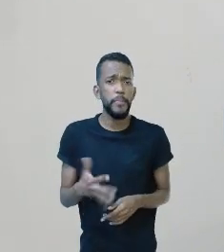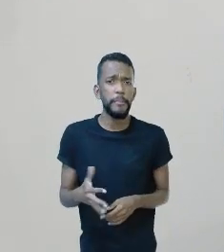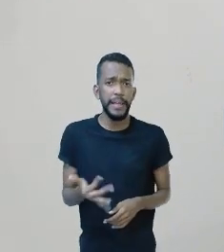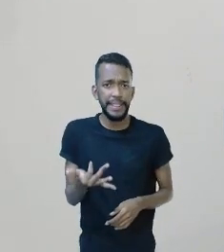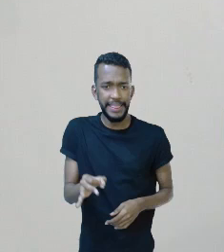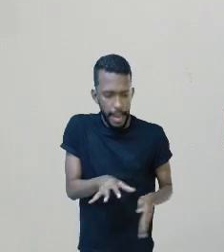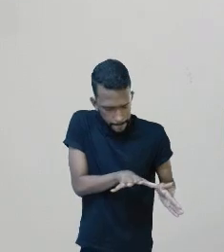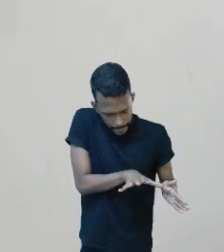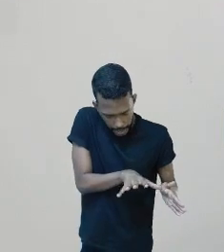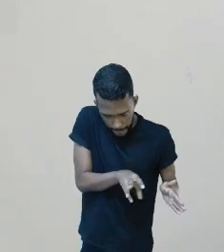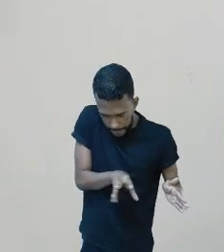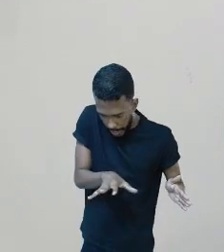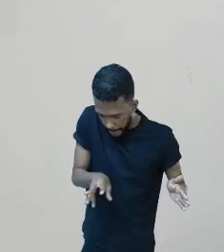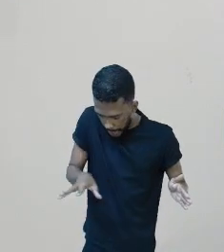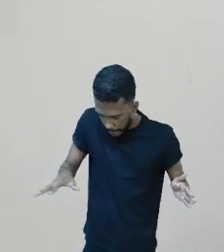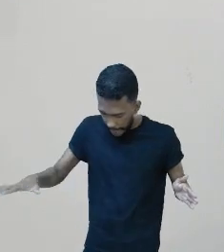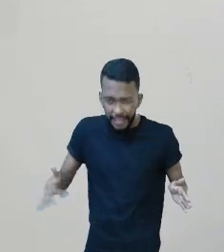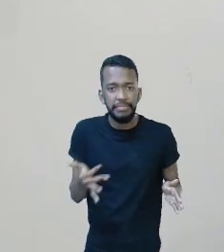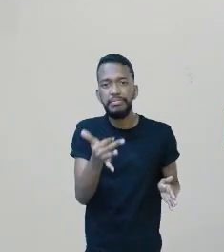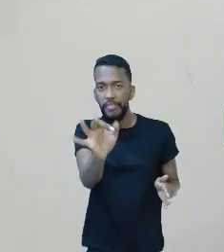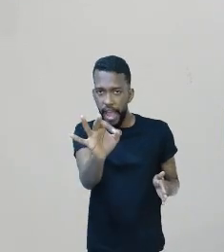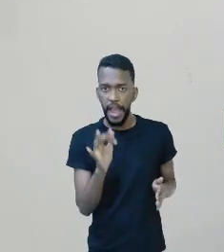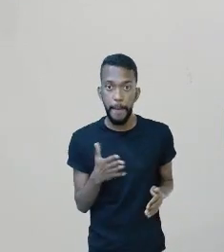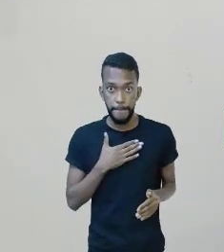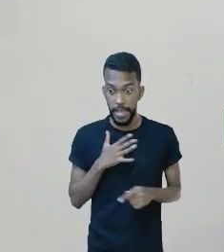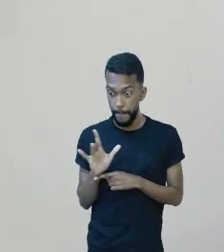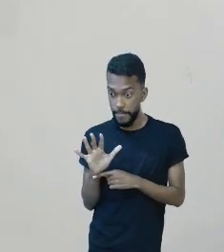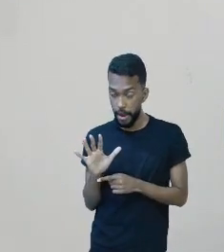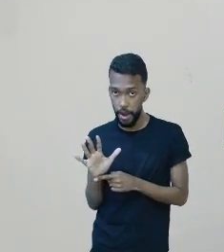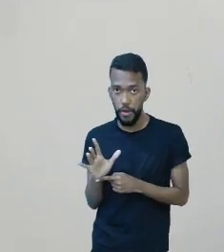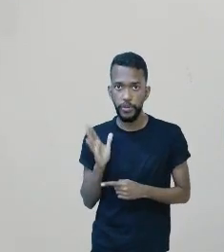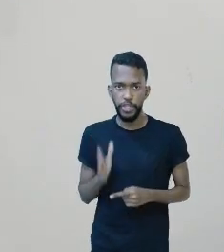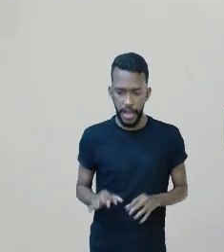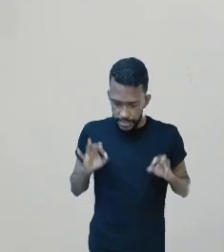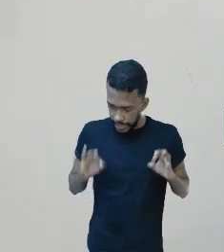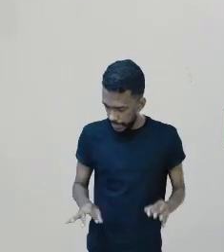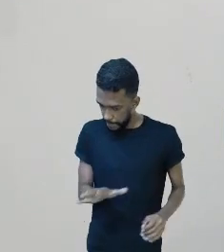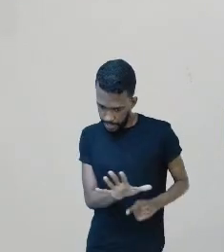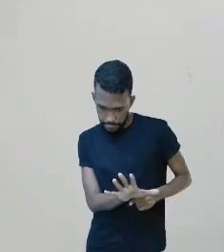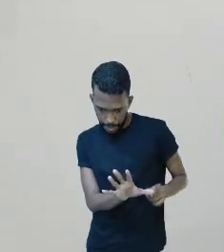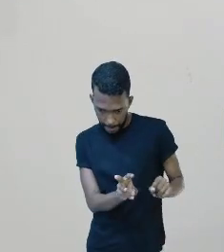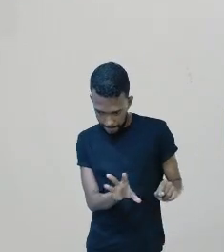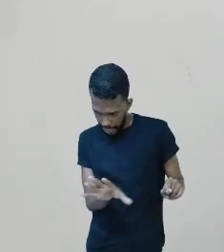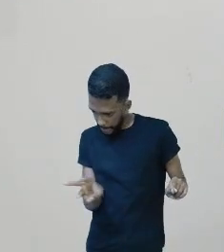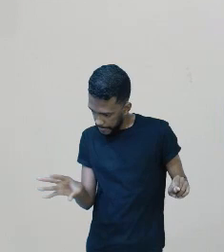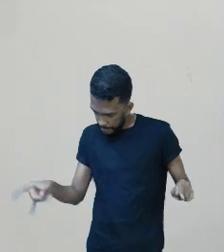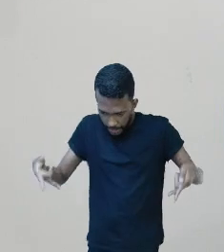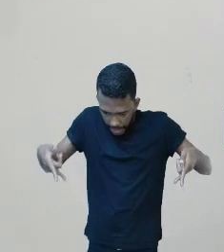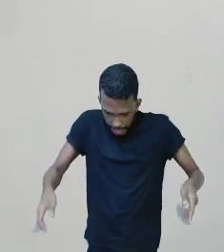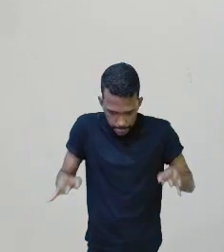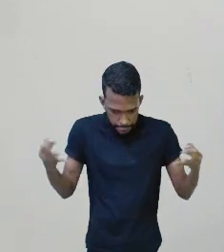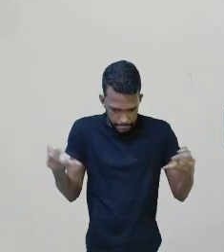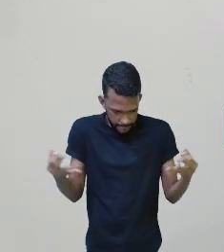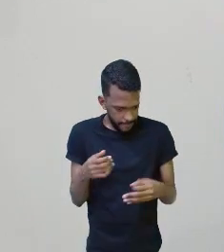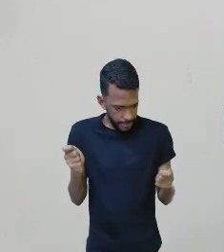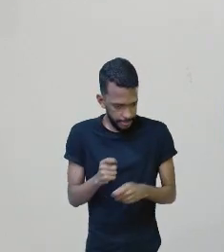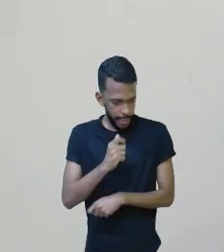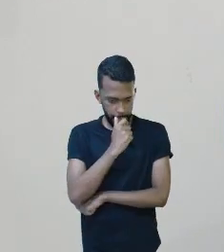10 palmos. Eita, 10 palmos da minha mão, cabe exatamente aqui uma cama desse tamanho.